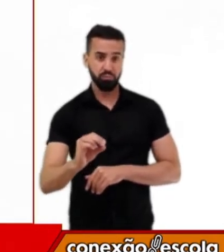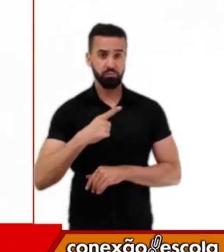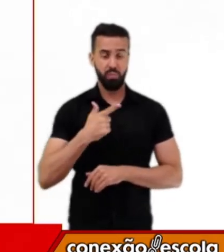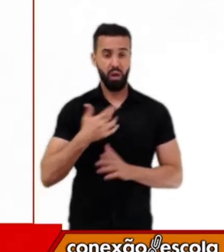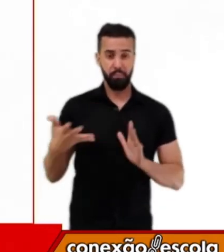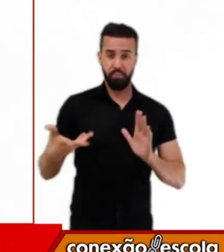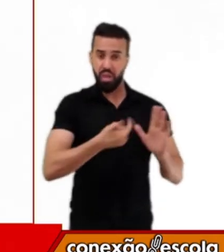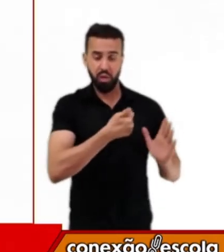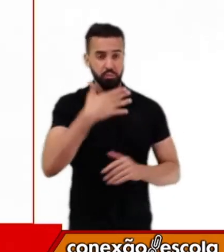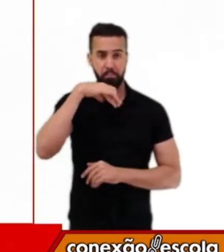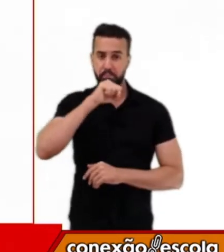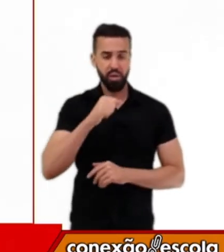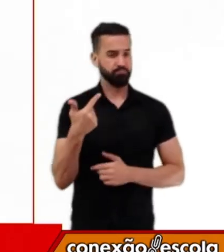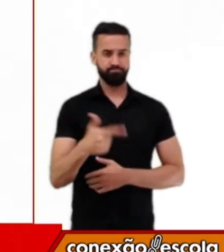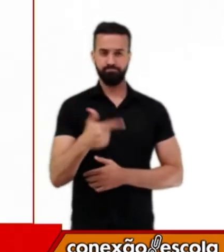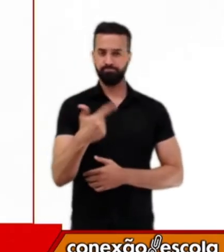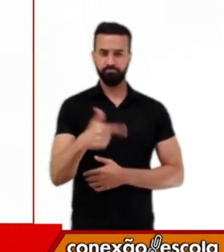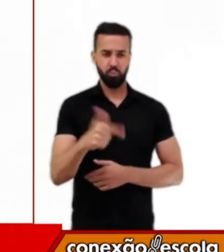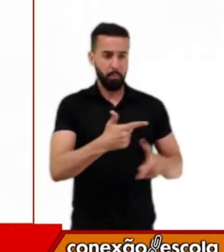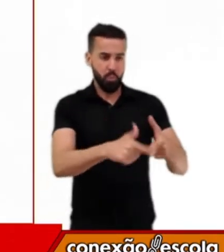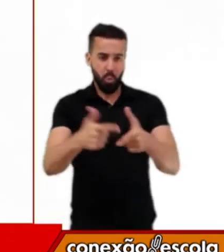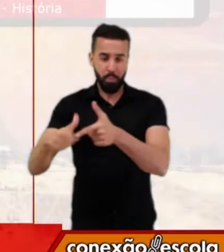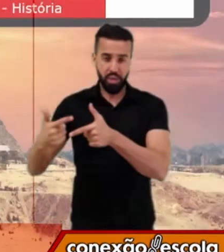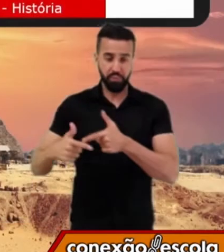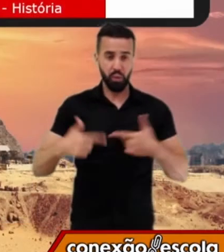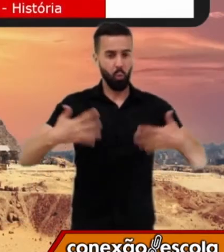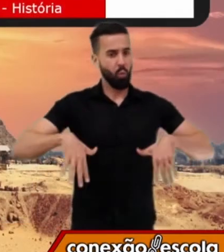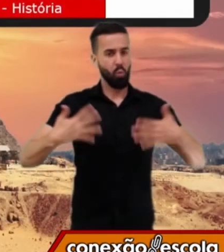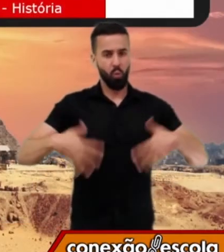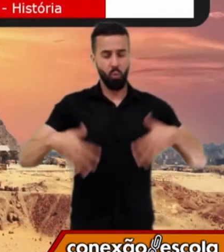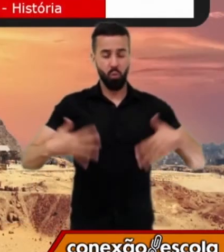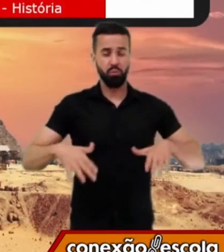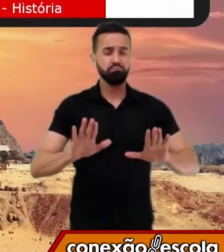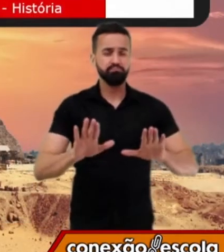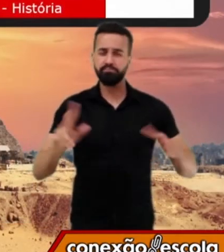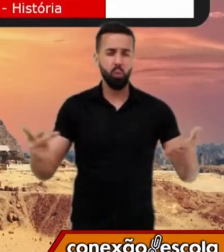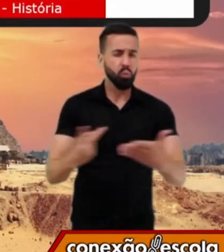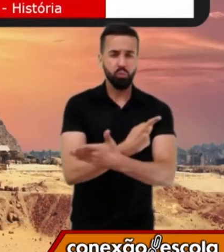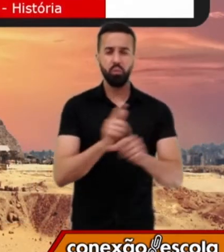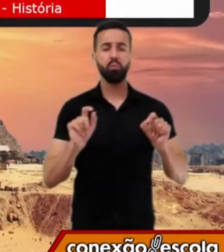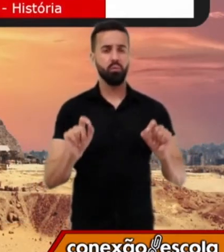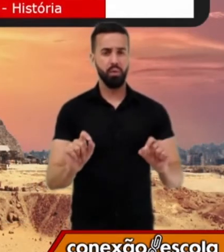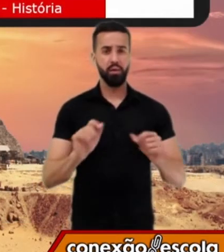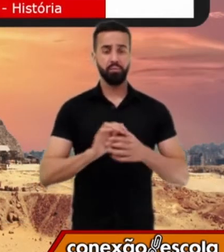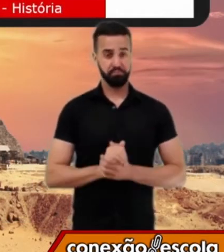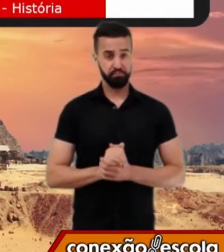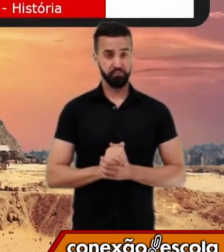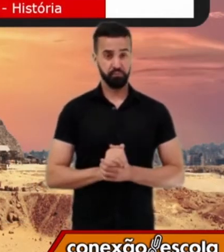pai para lidar com o governo e com os problemas que assim apresentavam. E o que acontece nessa perspectiva?